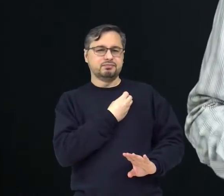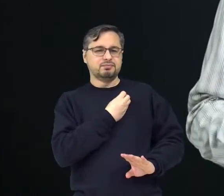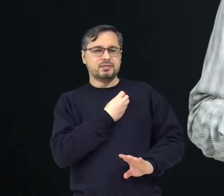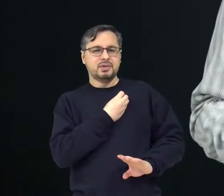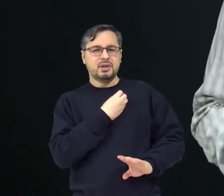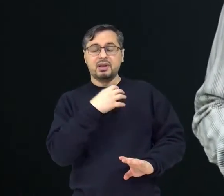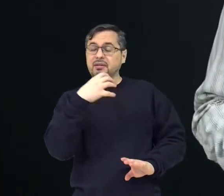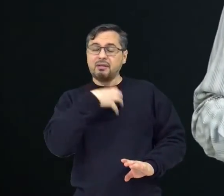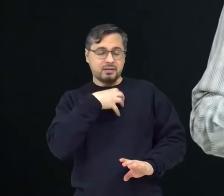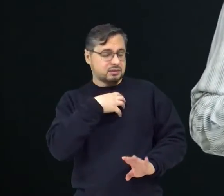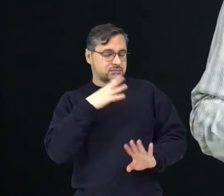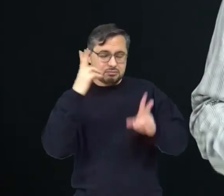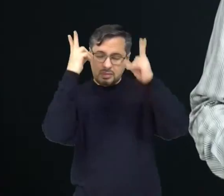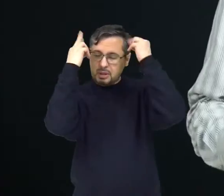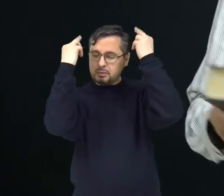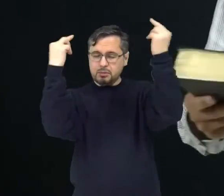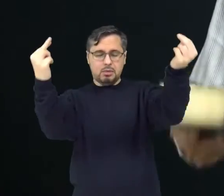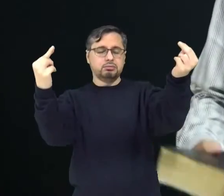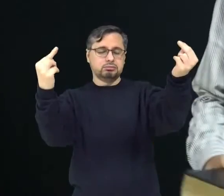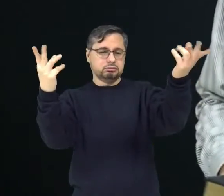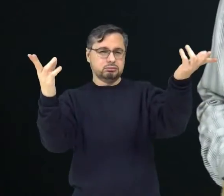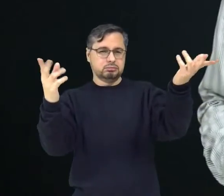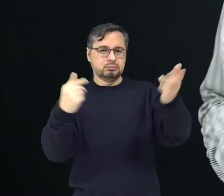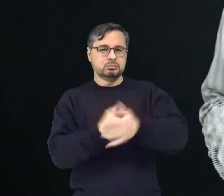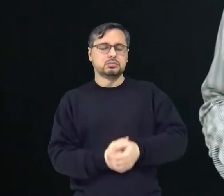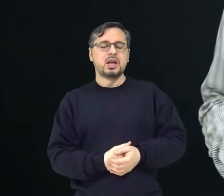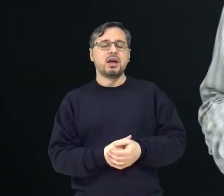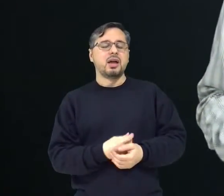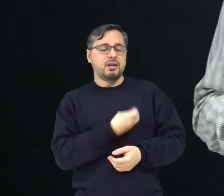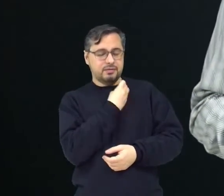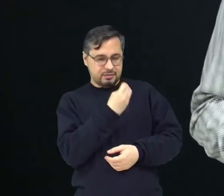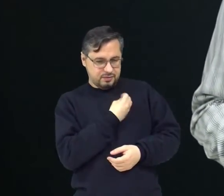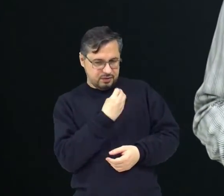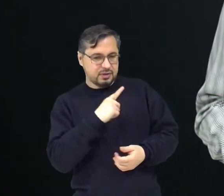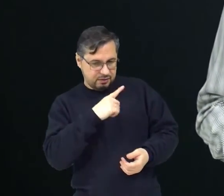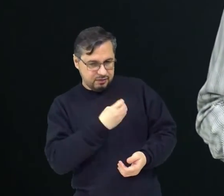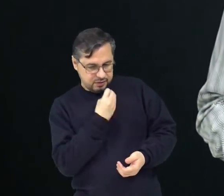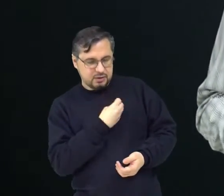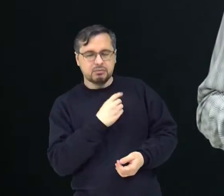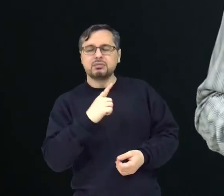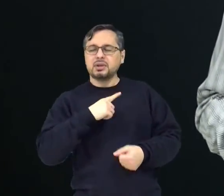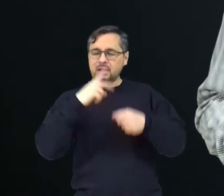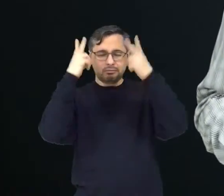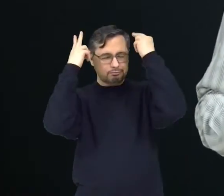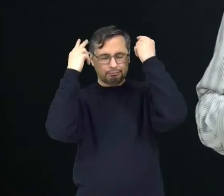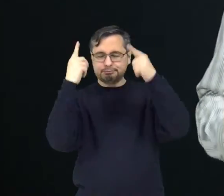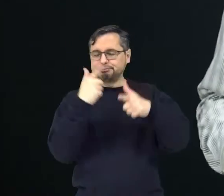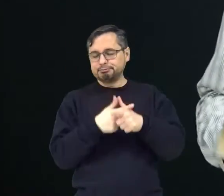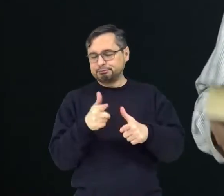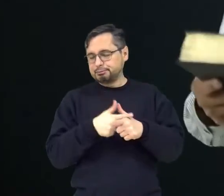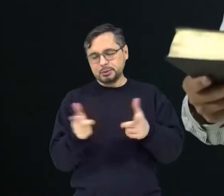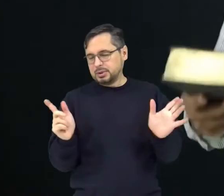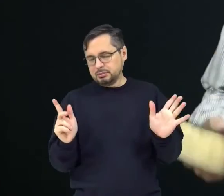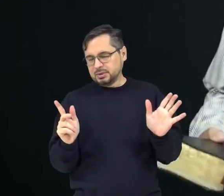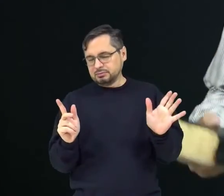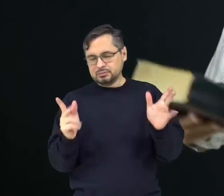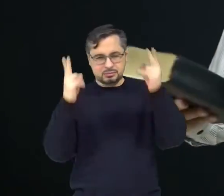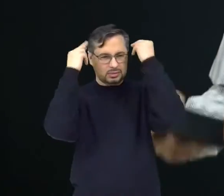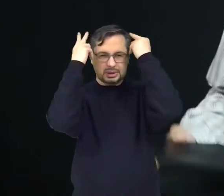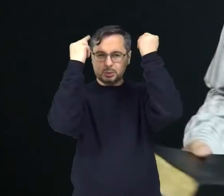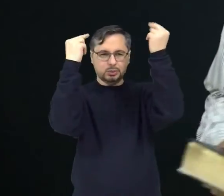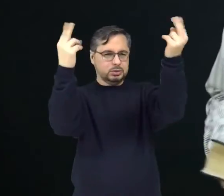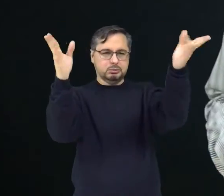naturalmente enfrenta circunstâncias adversas. Toda a natureza viva enfrenta